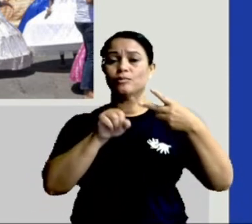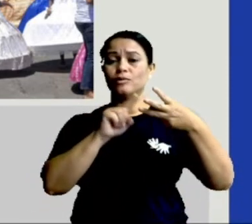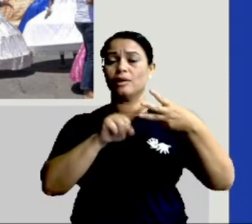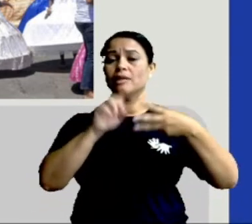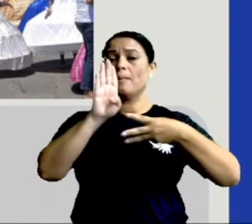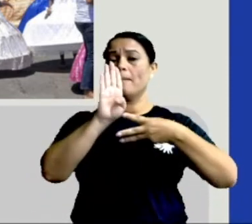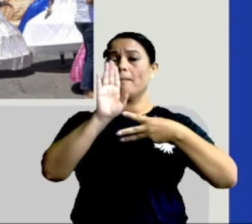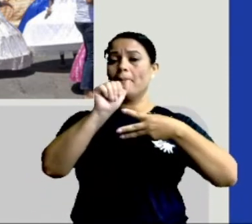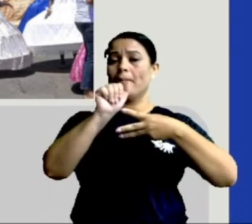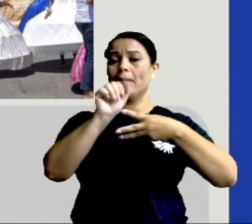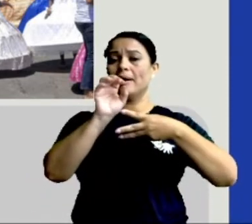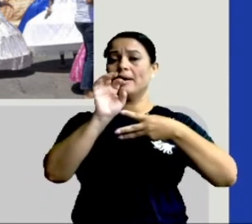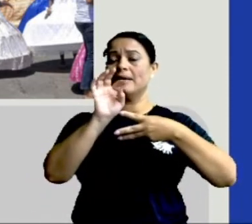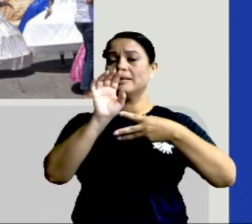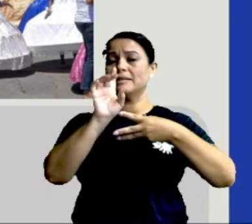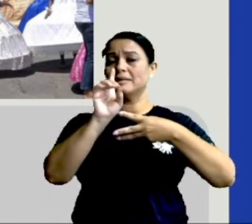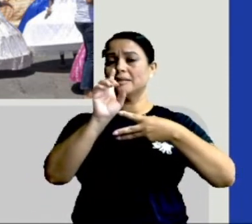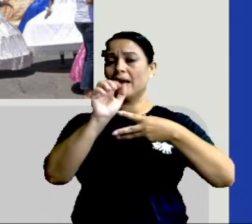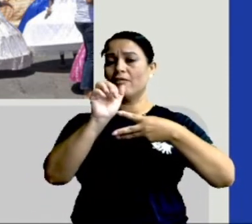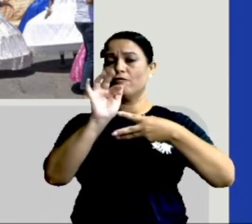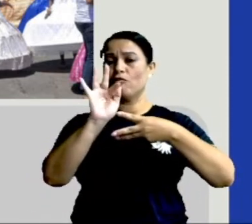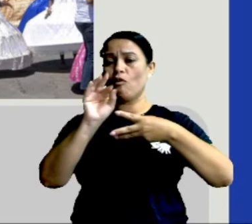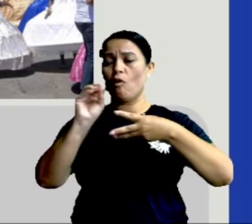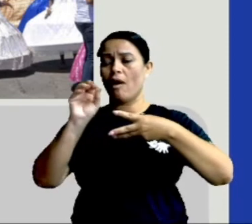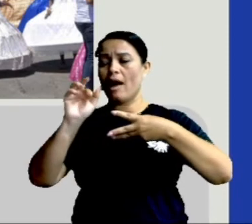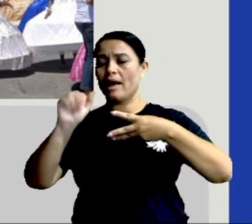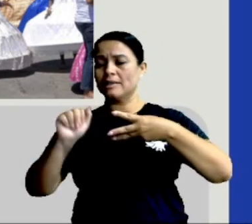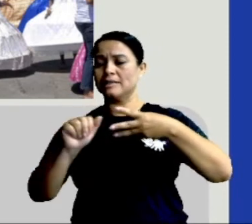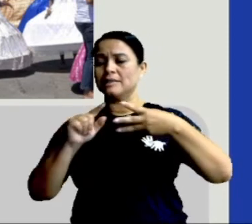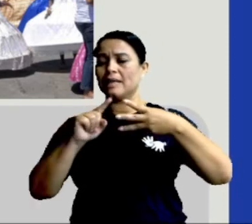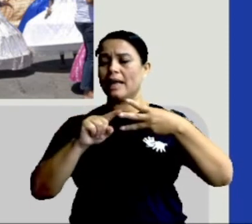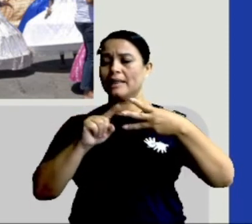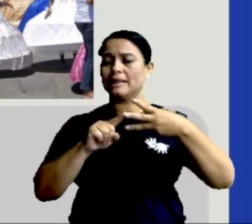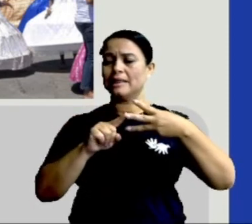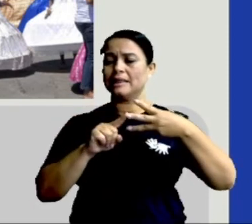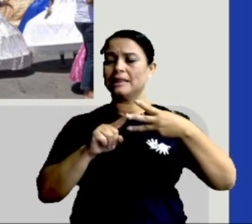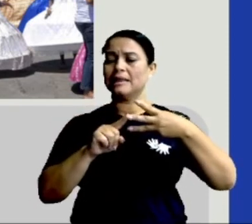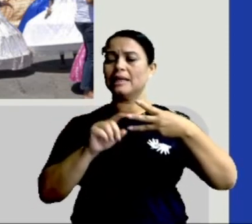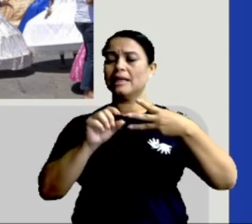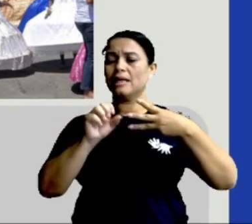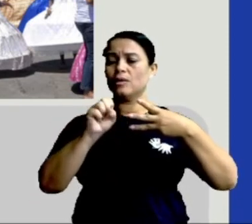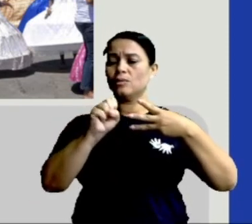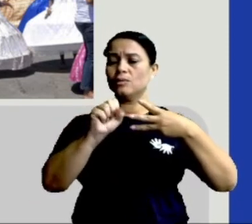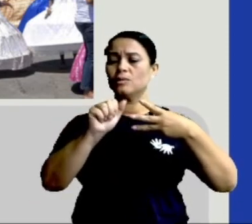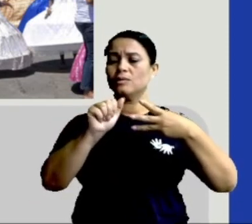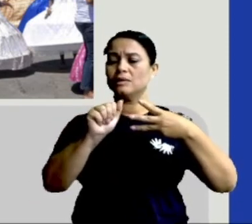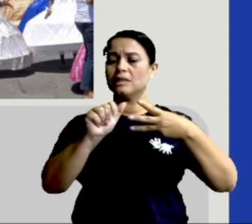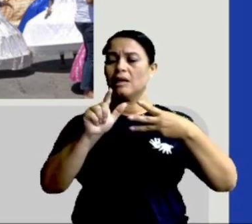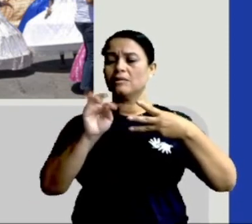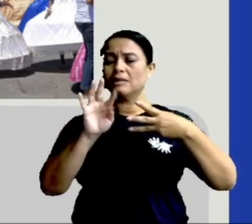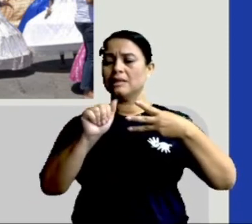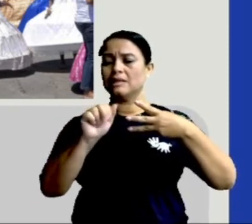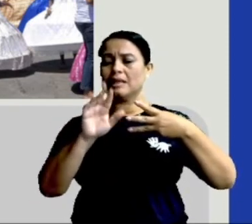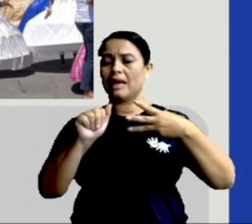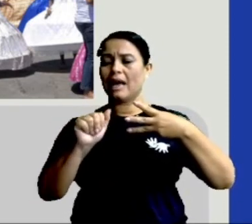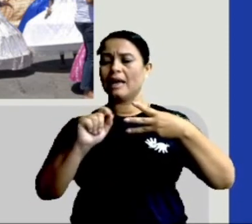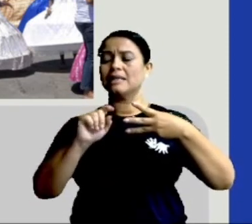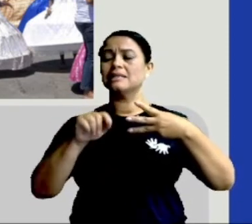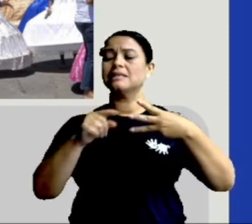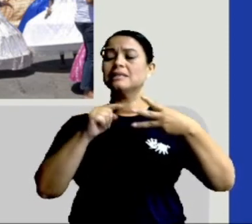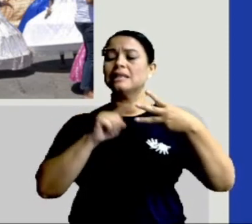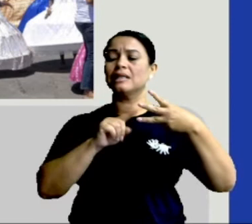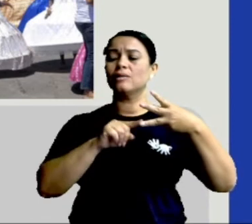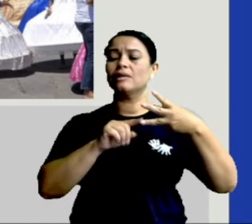que era negro com branco. Tinha o salta atrás, que era o negro com o índio. E tinha